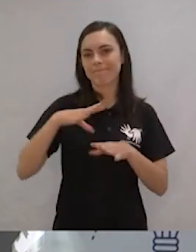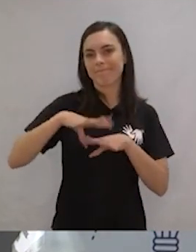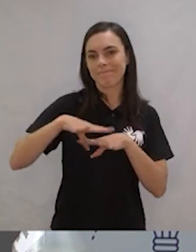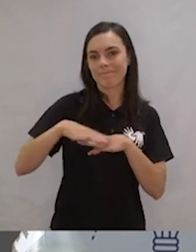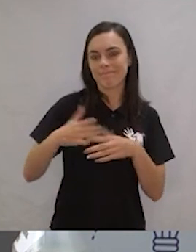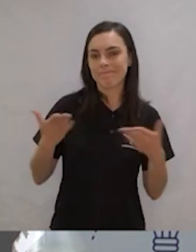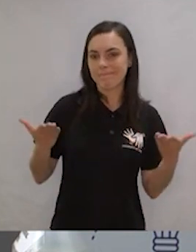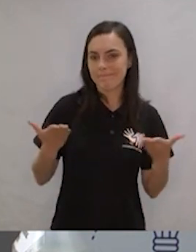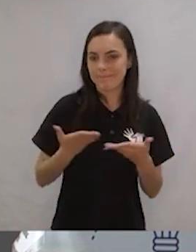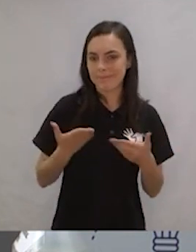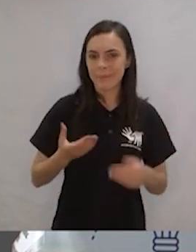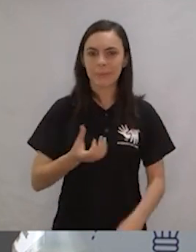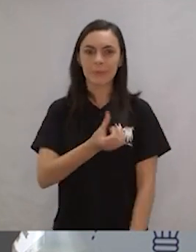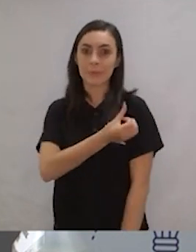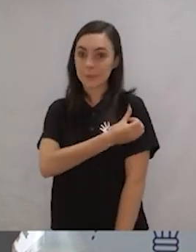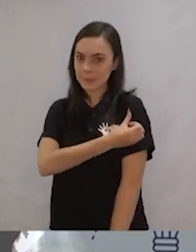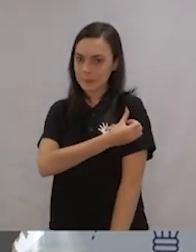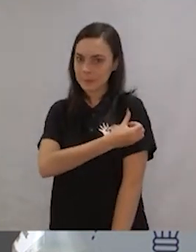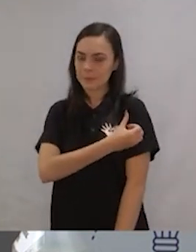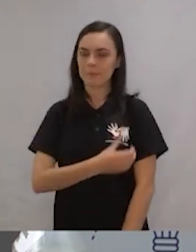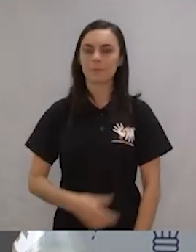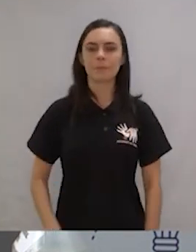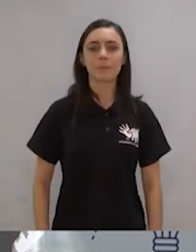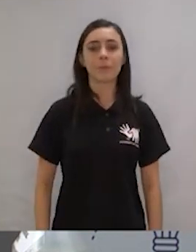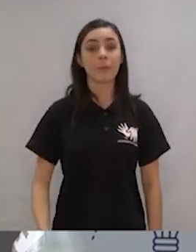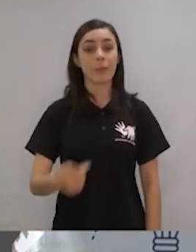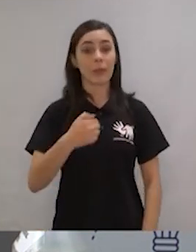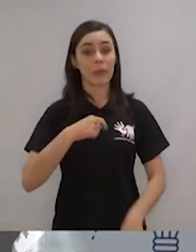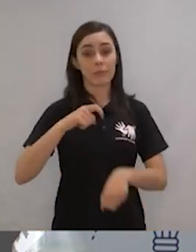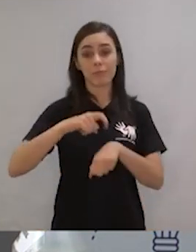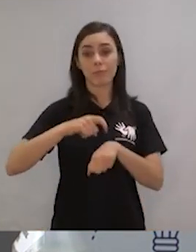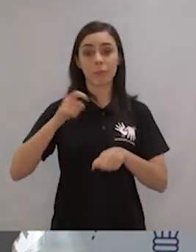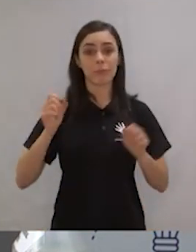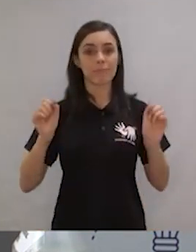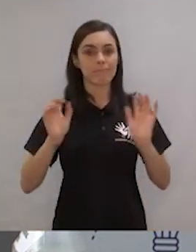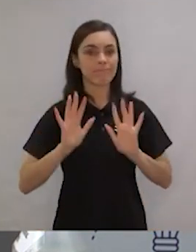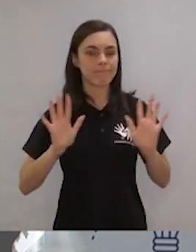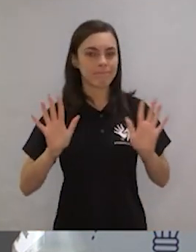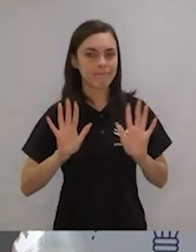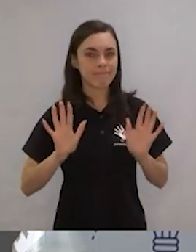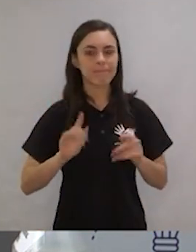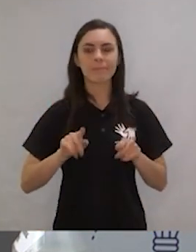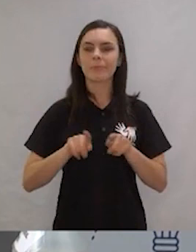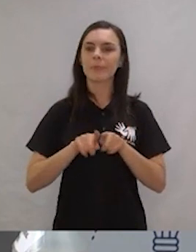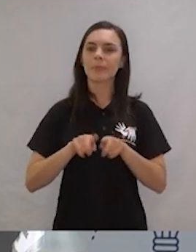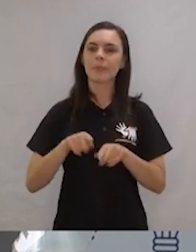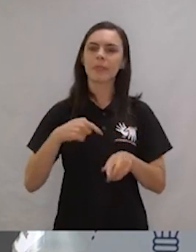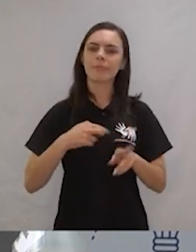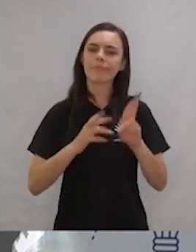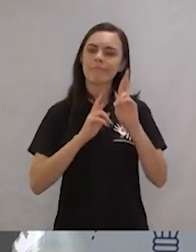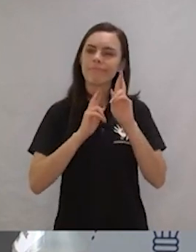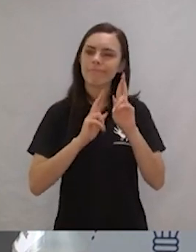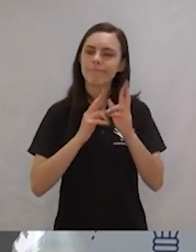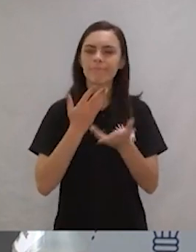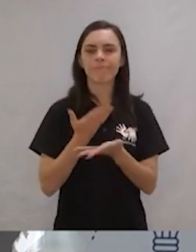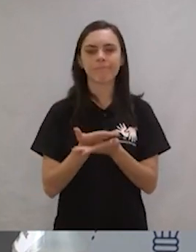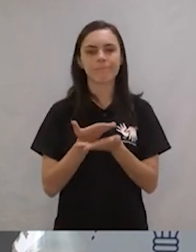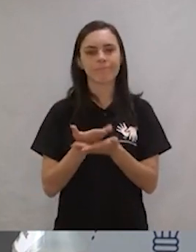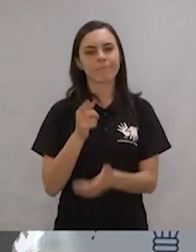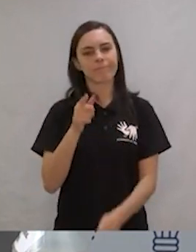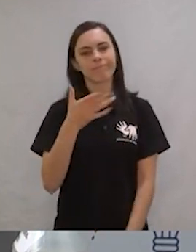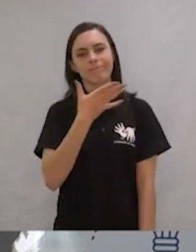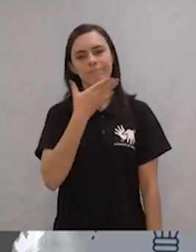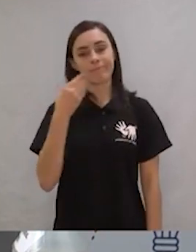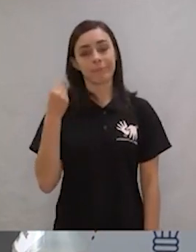de matemática para o 6º ano. Eu vou me despedindo de vocês. Espero que vocês tenham gostado